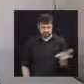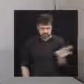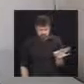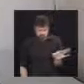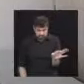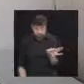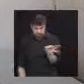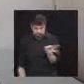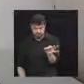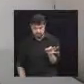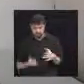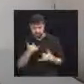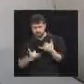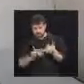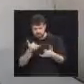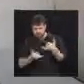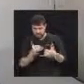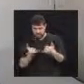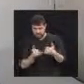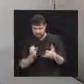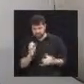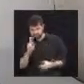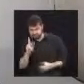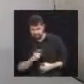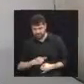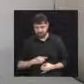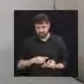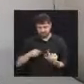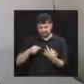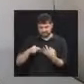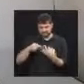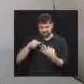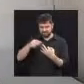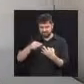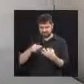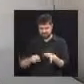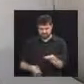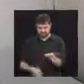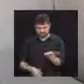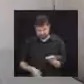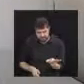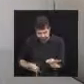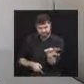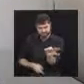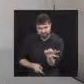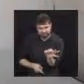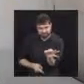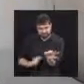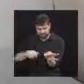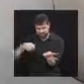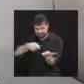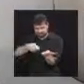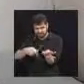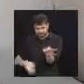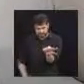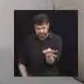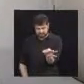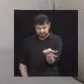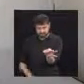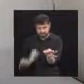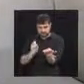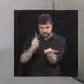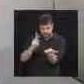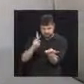Junta, eu vou brincar agora, mas 3 mineiros correndo atrás do queijo. Bem assim.